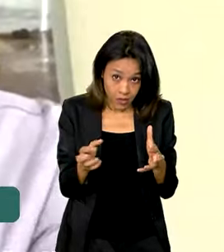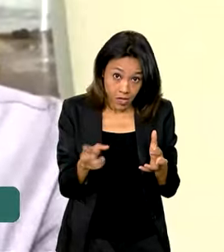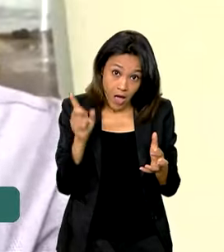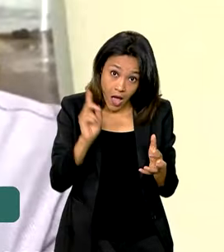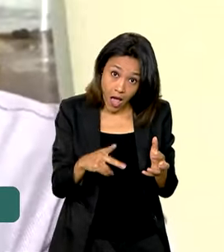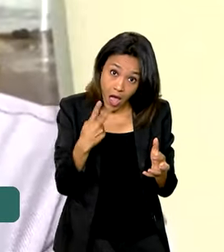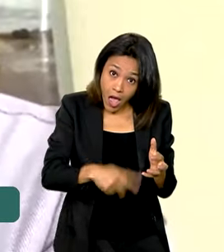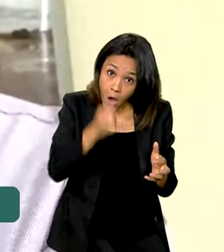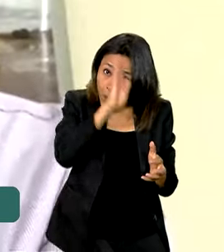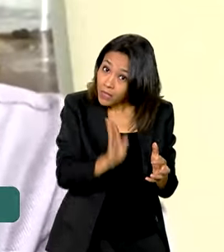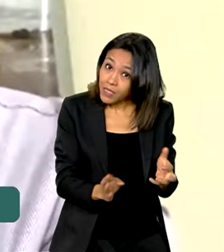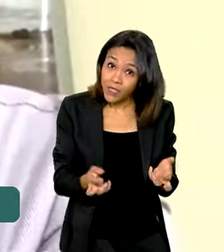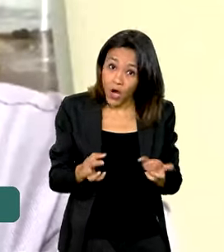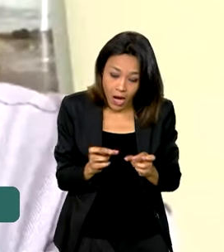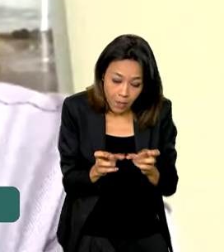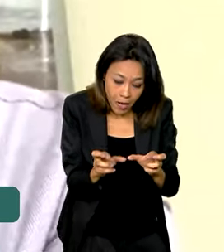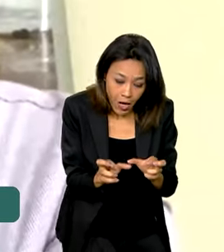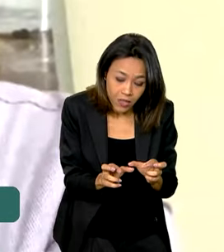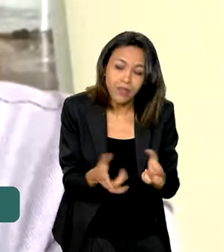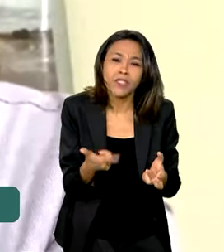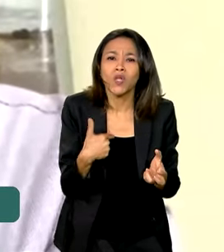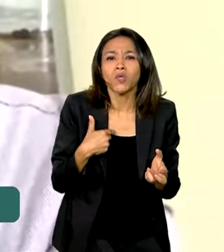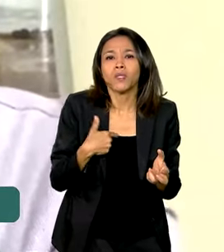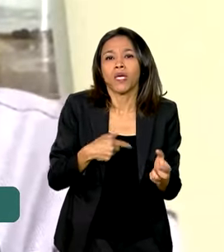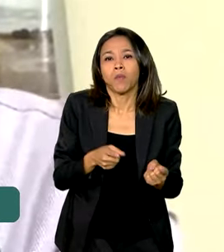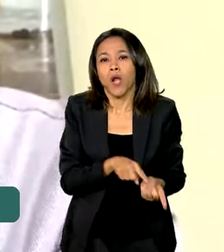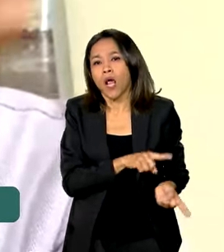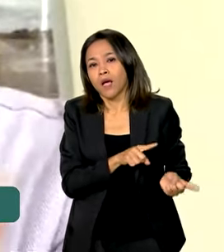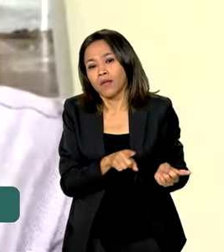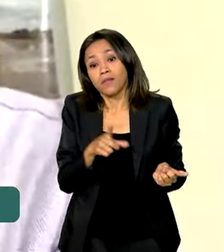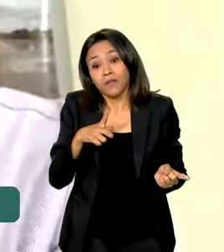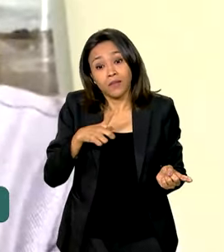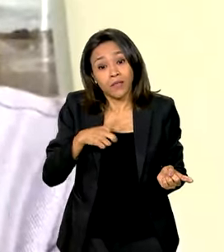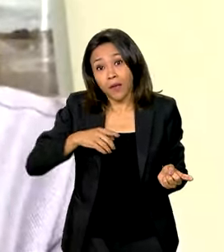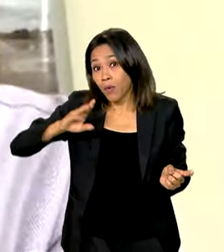o Brasil. Porque nós não temos um ciclo de produções, nós temos produção é o ano todo.